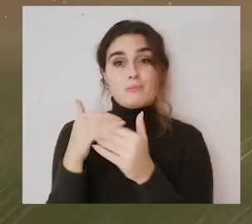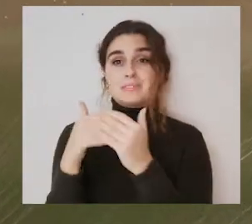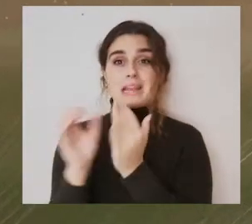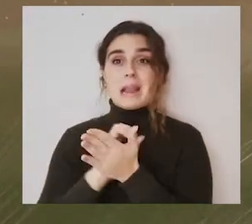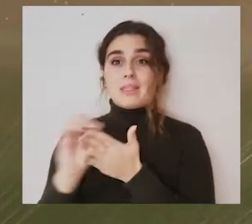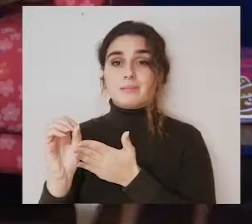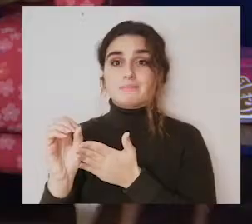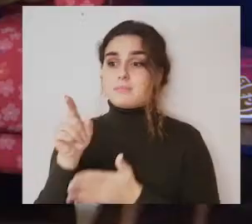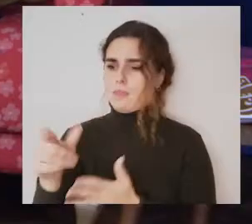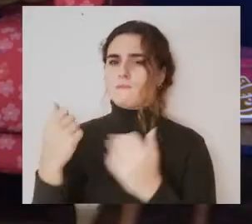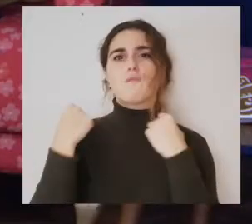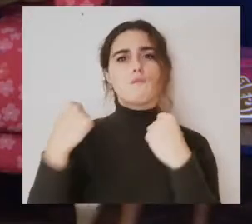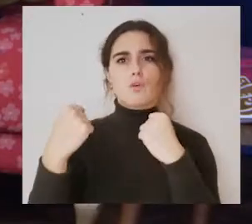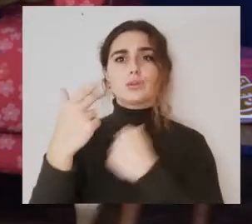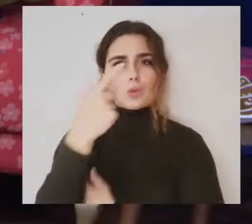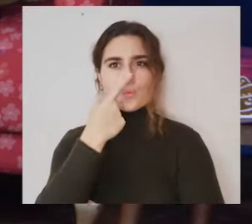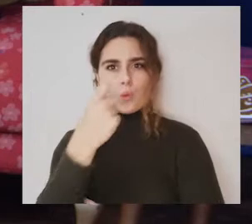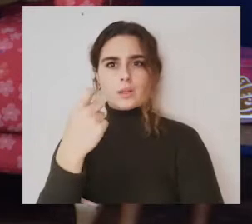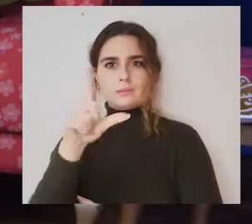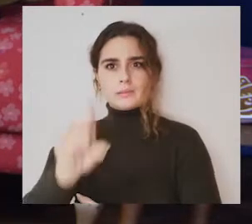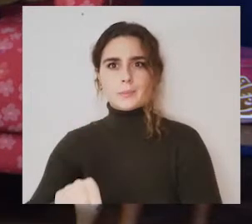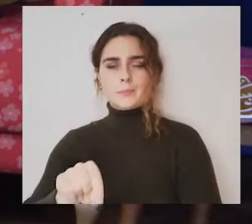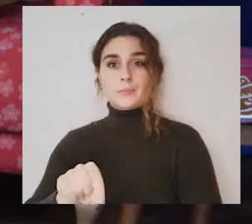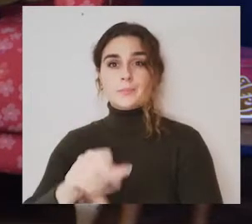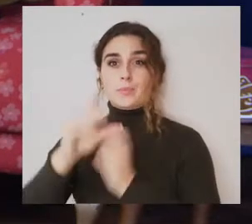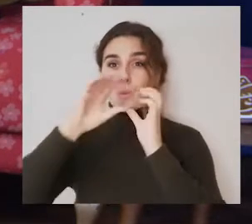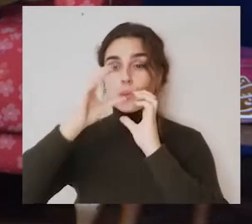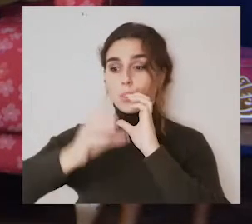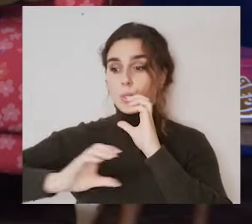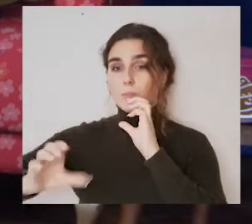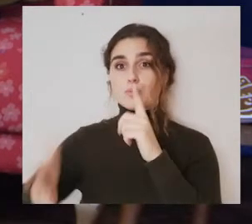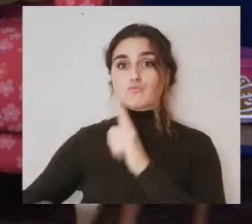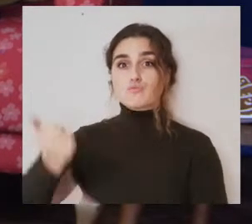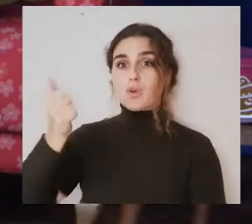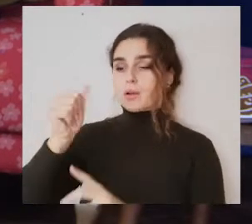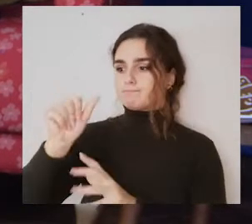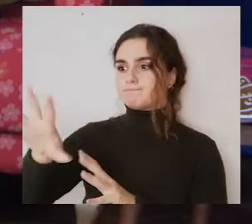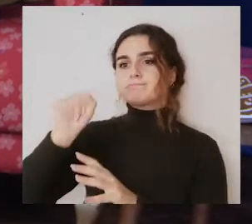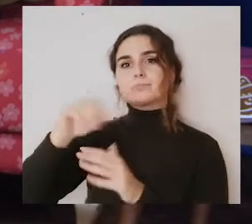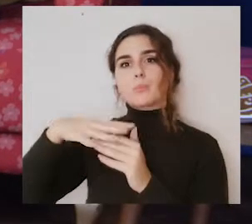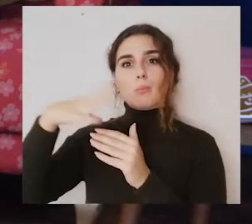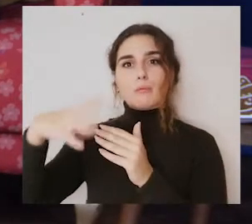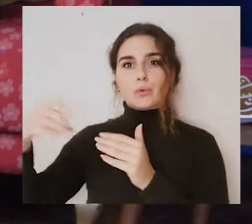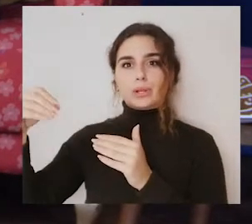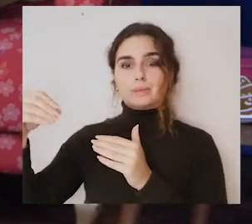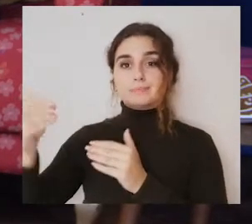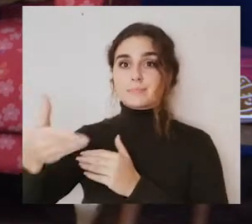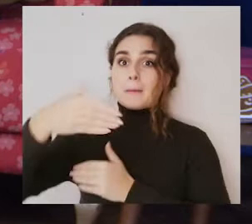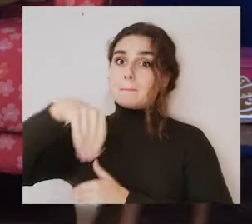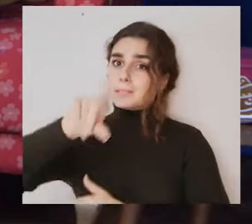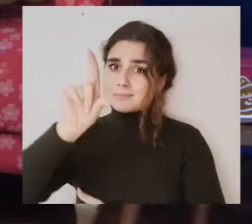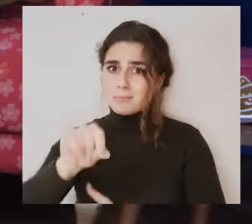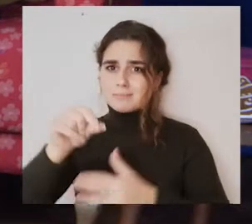Estava a ficar forte e valente. Com a sua tromba, era capaz de pegar delicadamente numa folha, mas